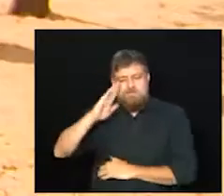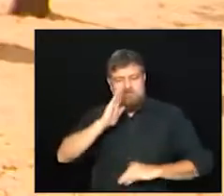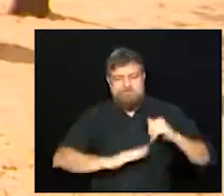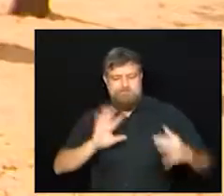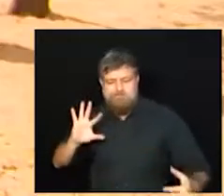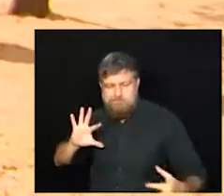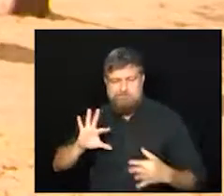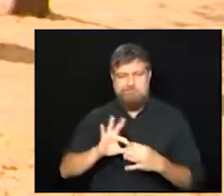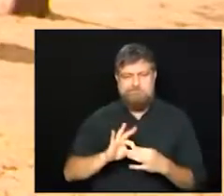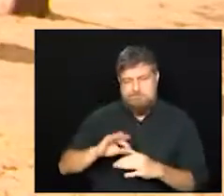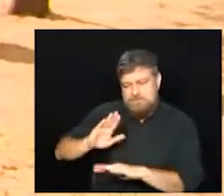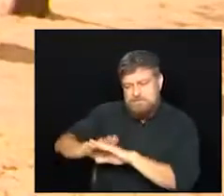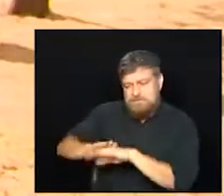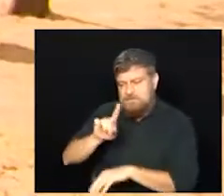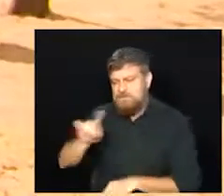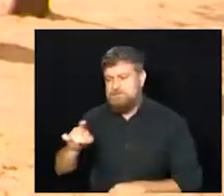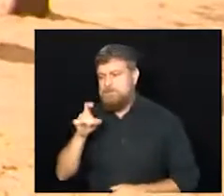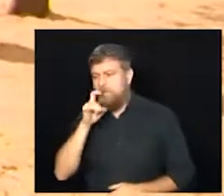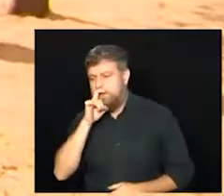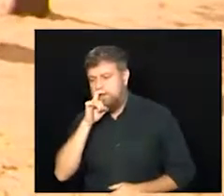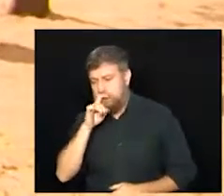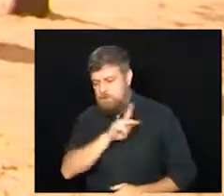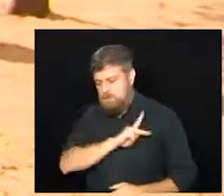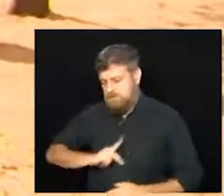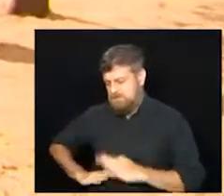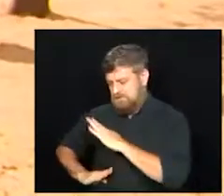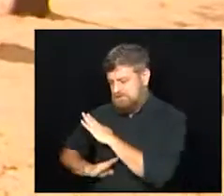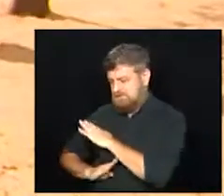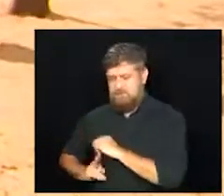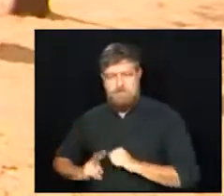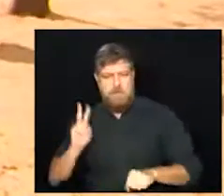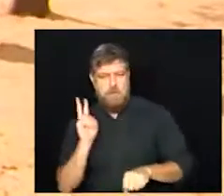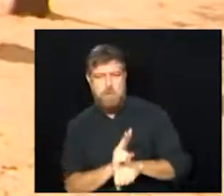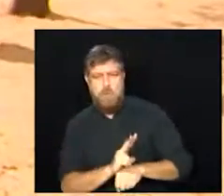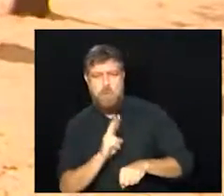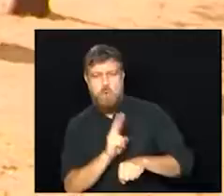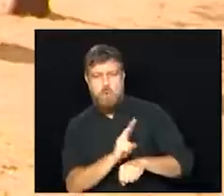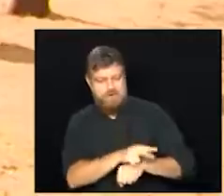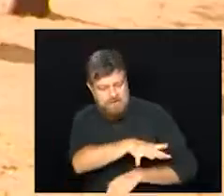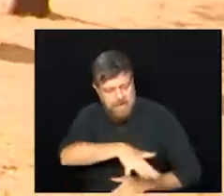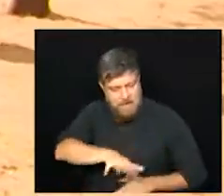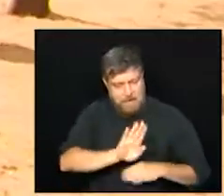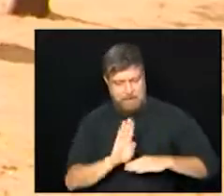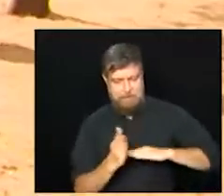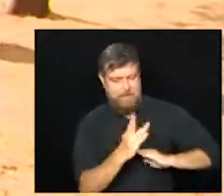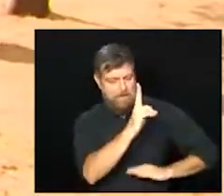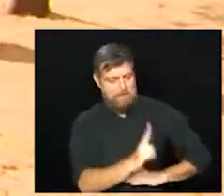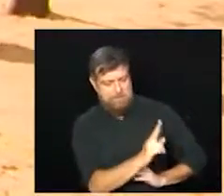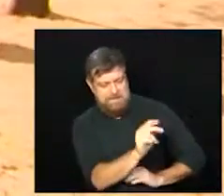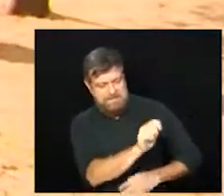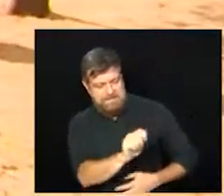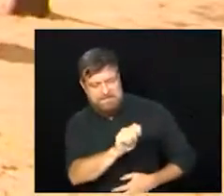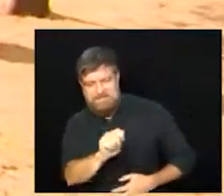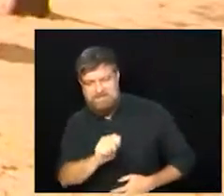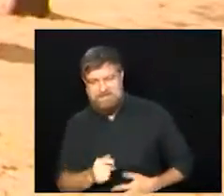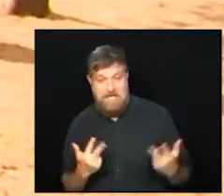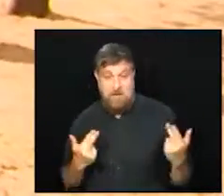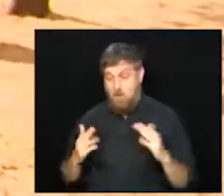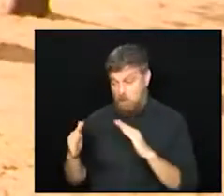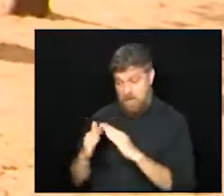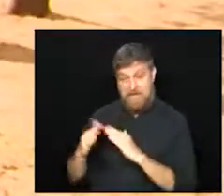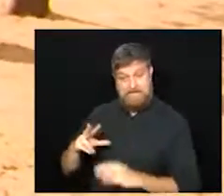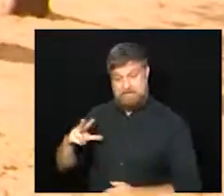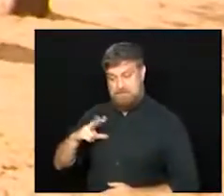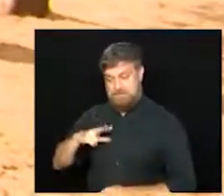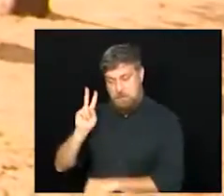Zé Carlos, o presidente da nossa casa. Ele, como cuida desse espaço aqui do Padre Anchieta, como cuida da casa dele,